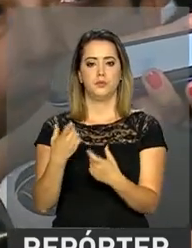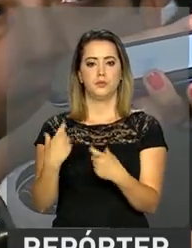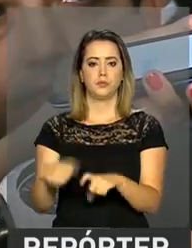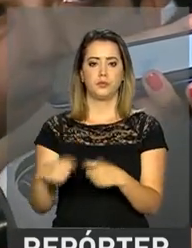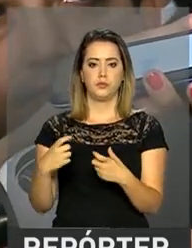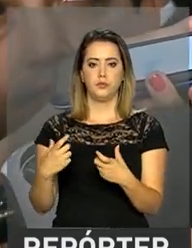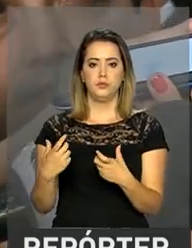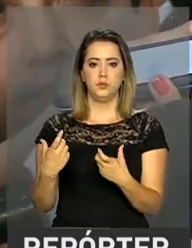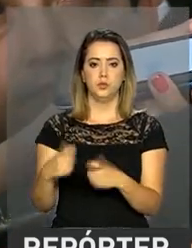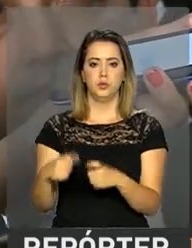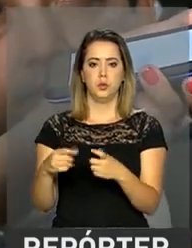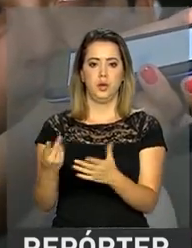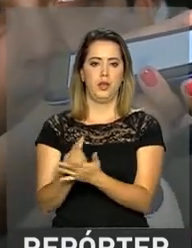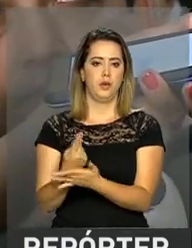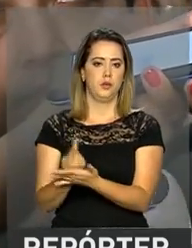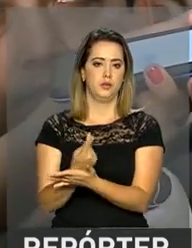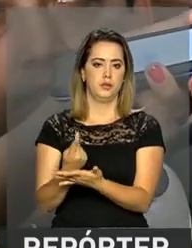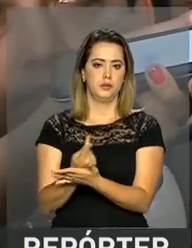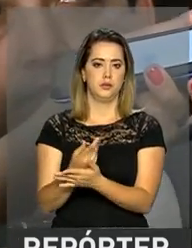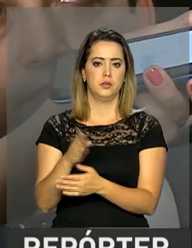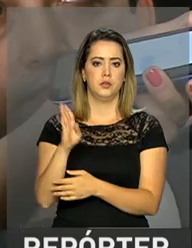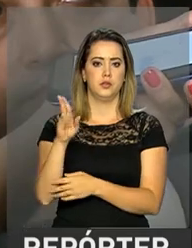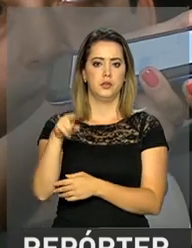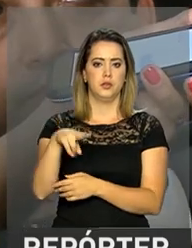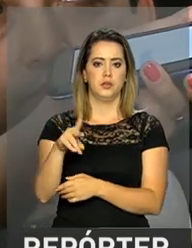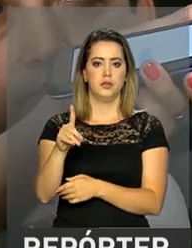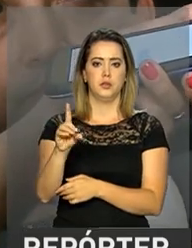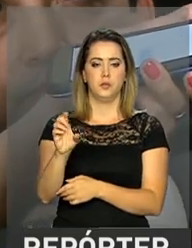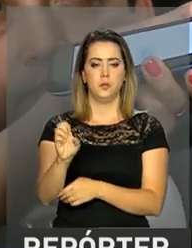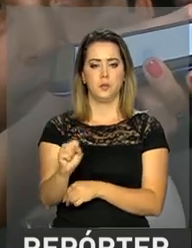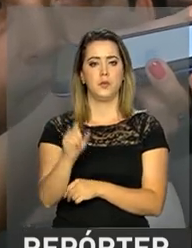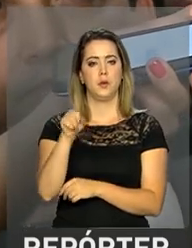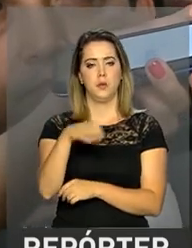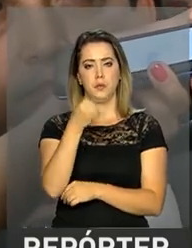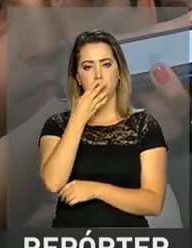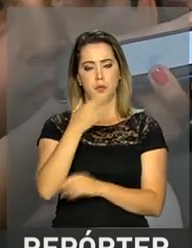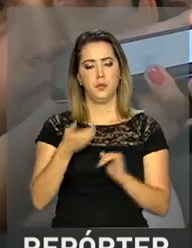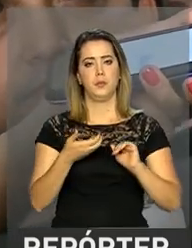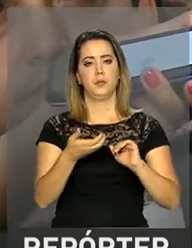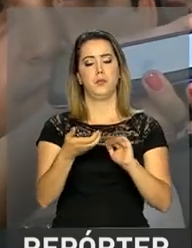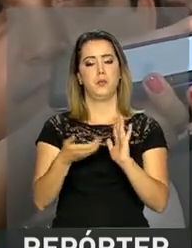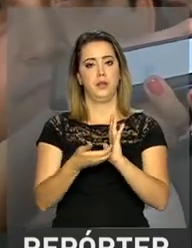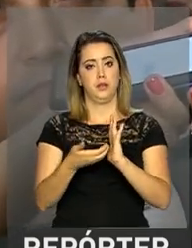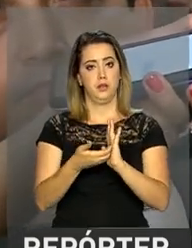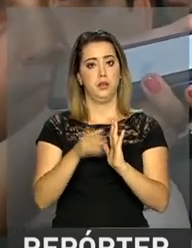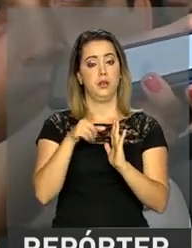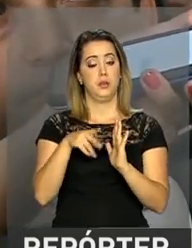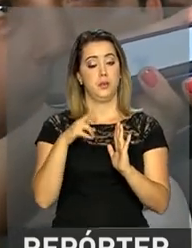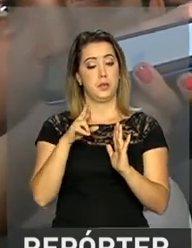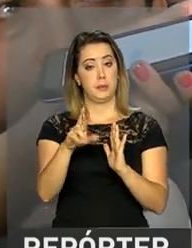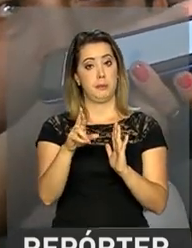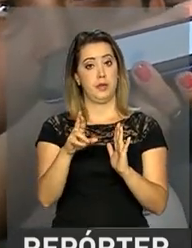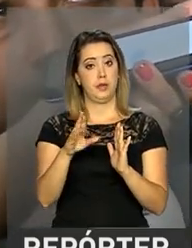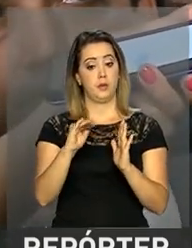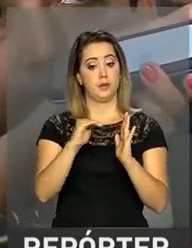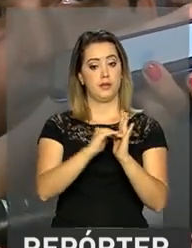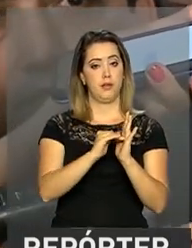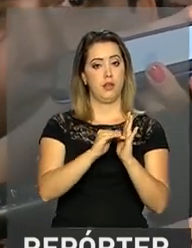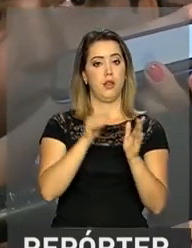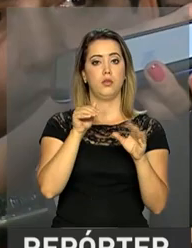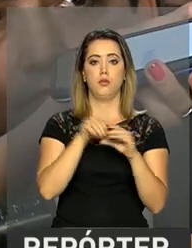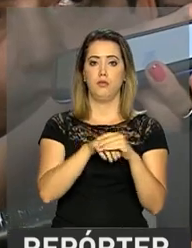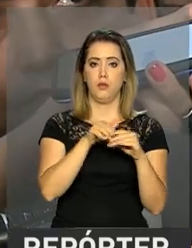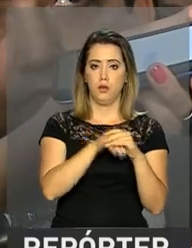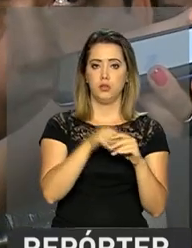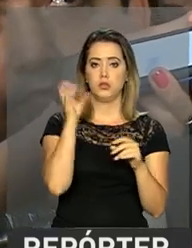mal locados por parte do BNDES. Então, acho que foi uma grande vitória na Câmara, espero que o Senado tenha condição de votá-lo o mais rápido possível, para que o presidente